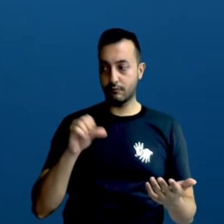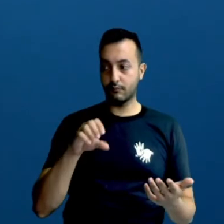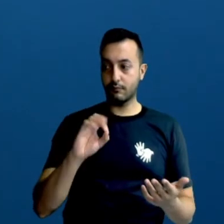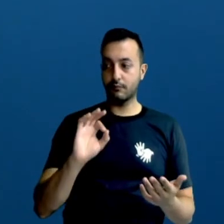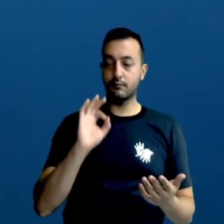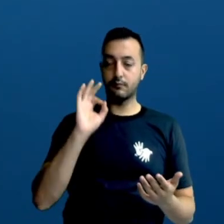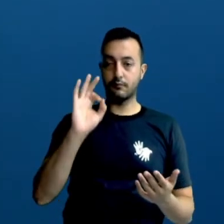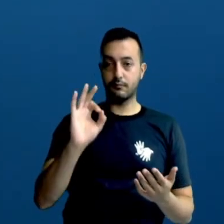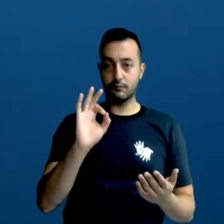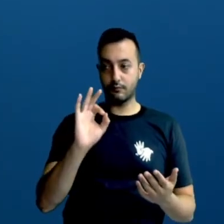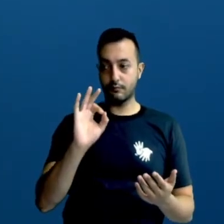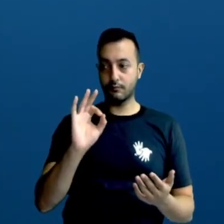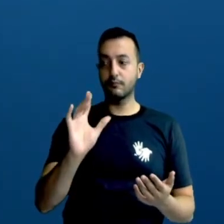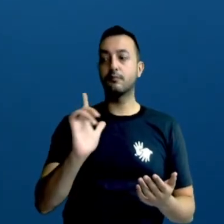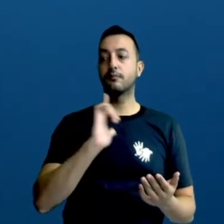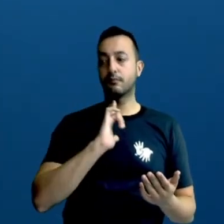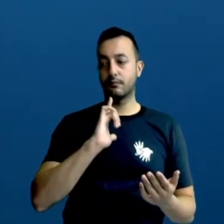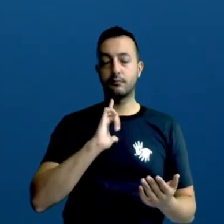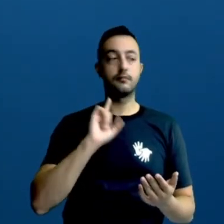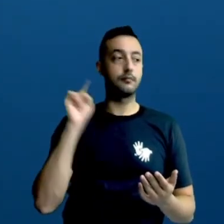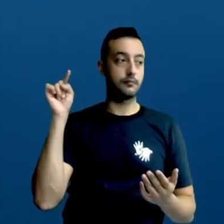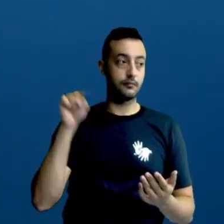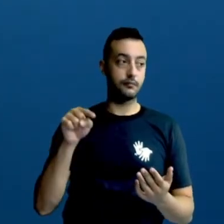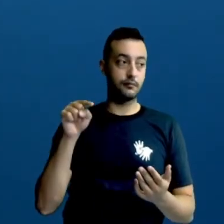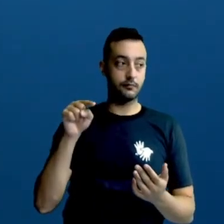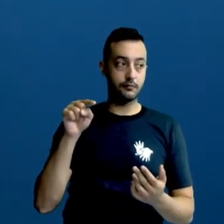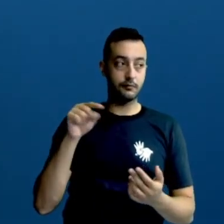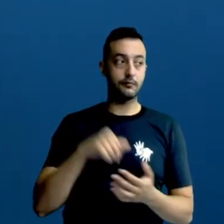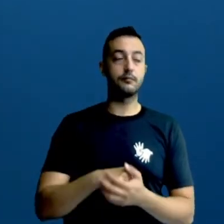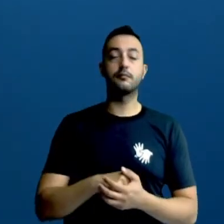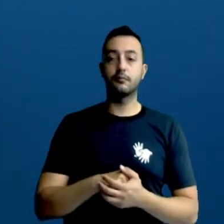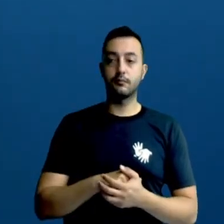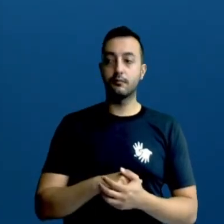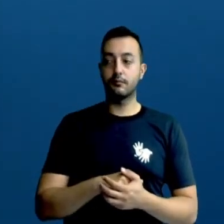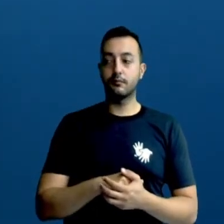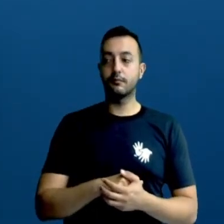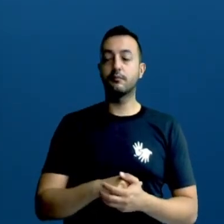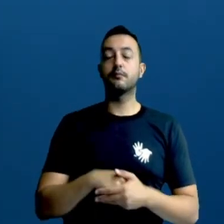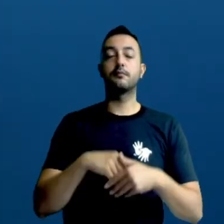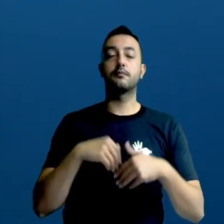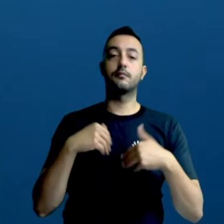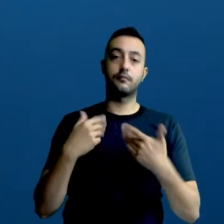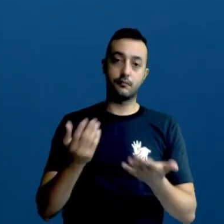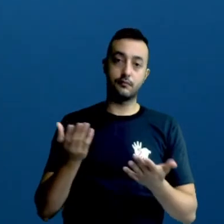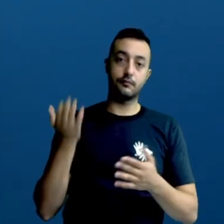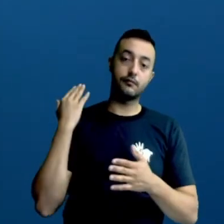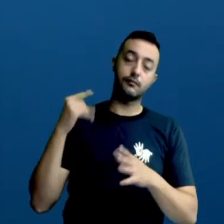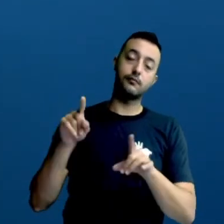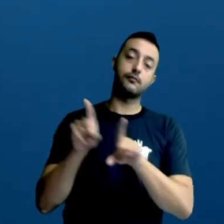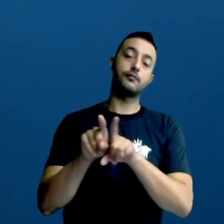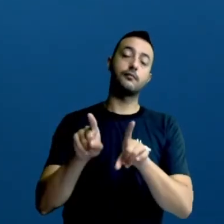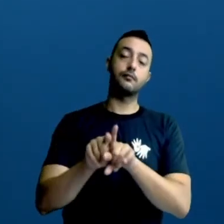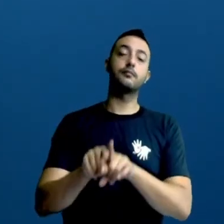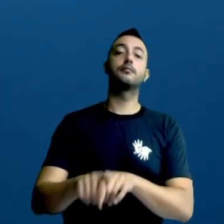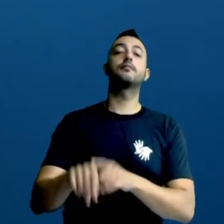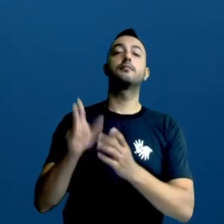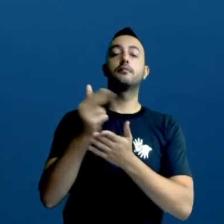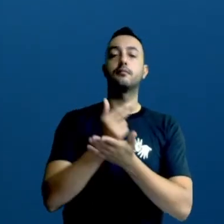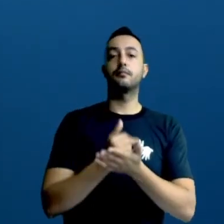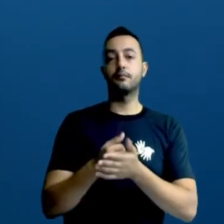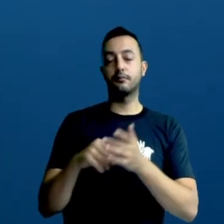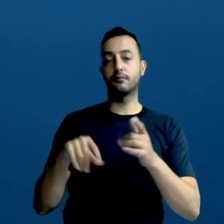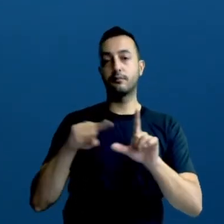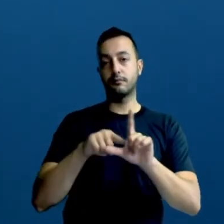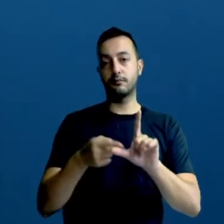90 graus nós temos aqui. Já conceito de antes também, geometria, o ângulo daqui